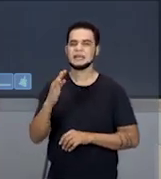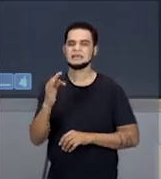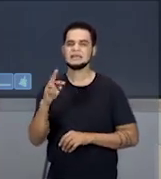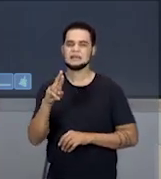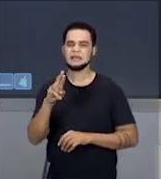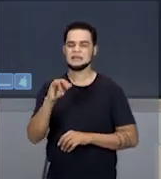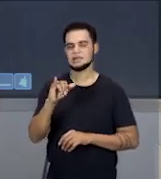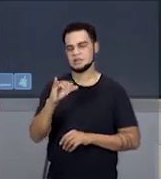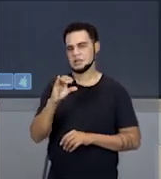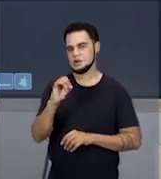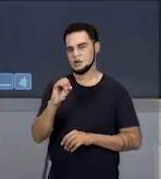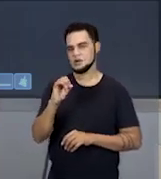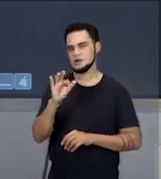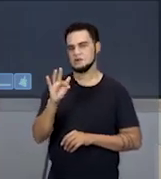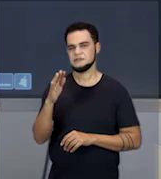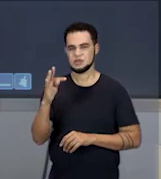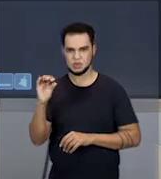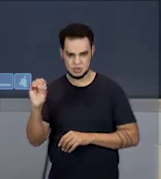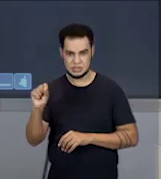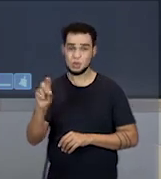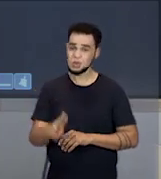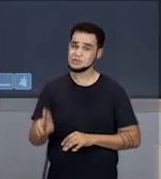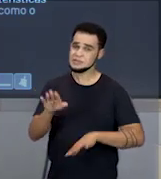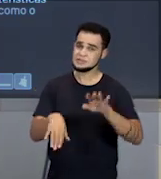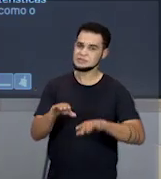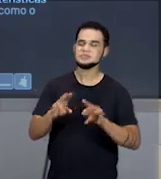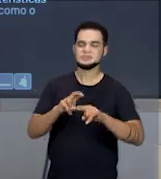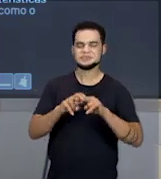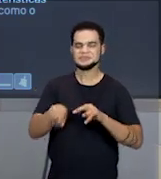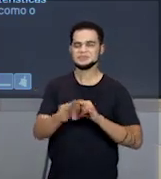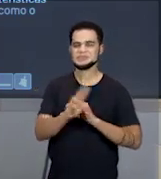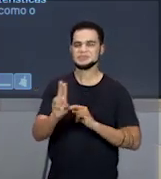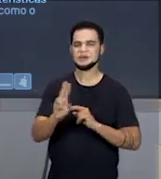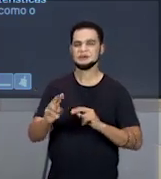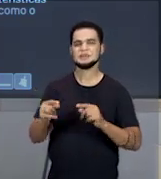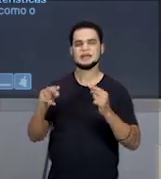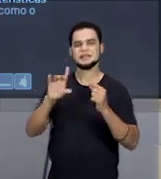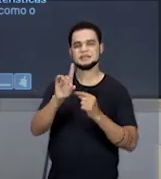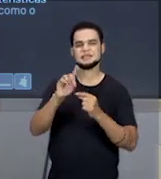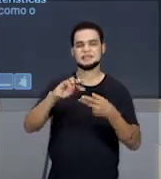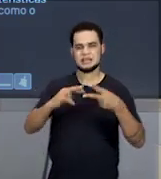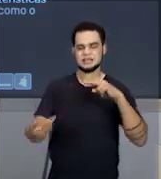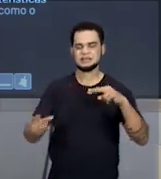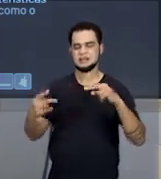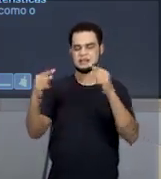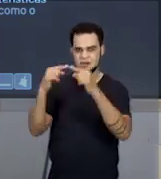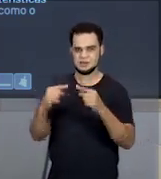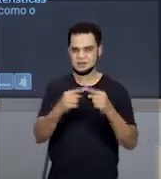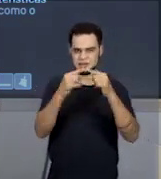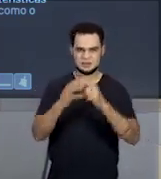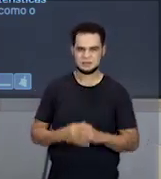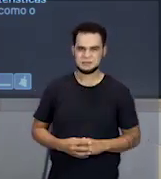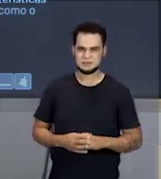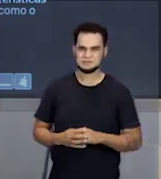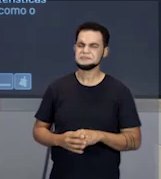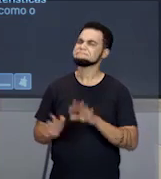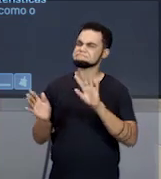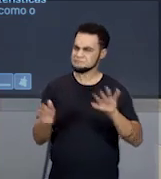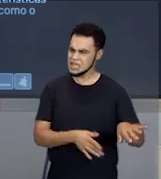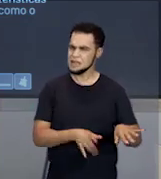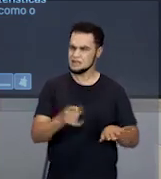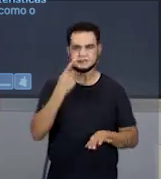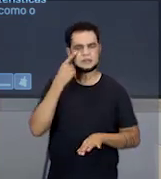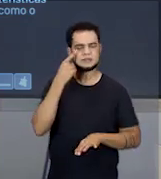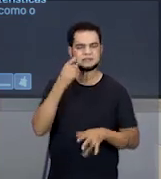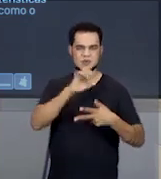falamos, então, que isso é um DNA recombinante. Bom, vamos praticar aqui uma questão do Enem para a gente ver como que se dá